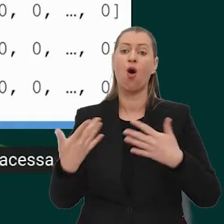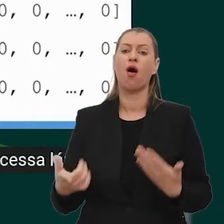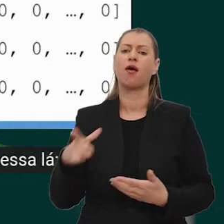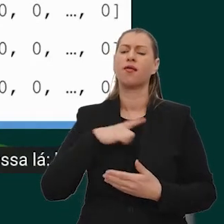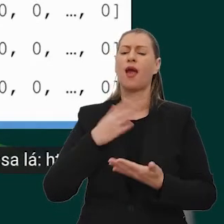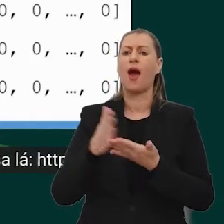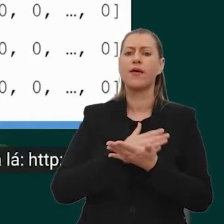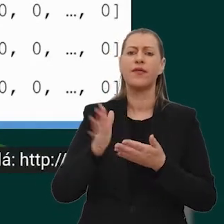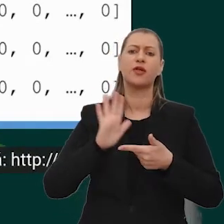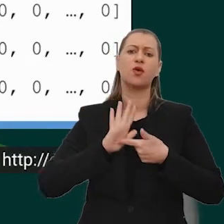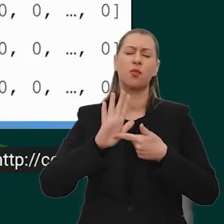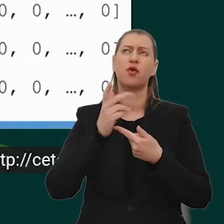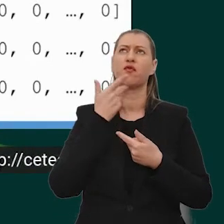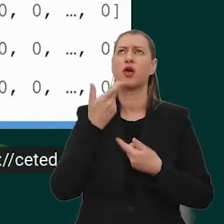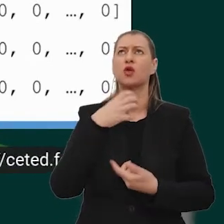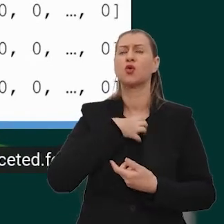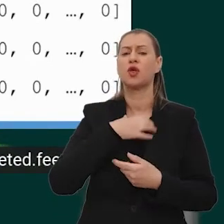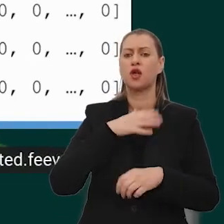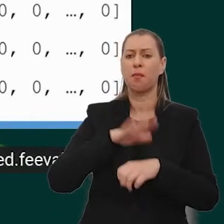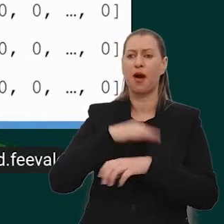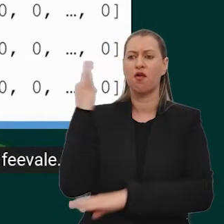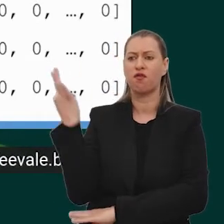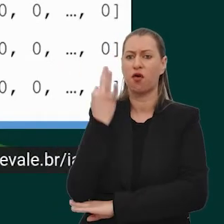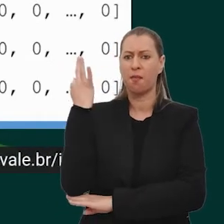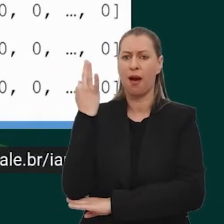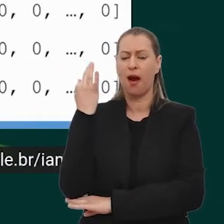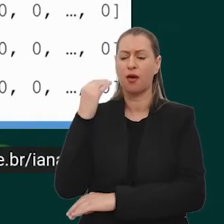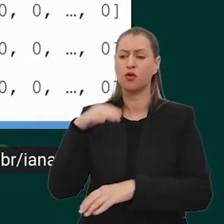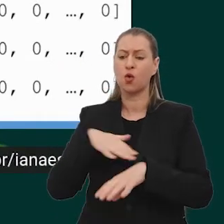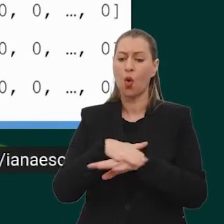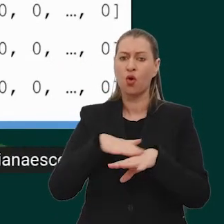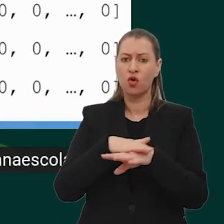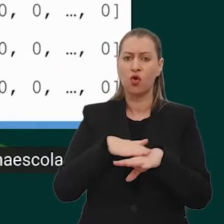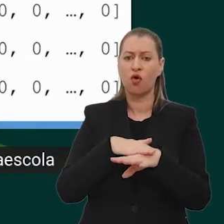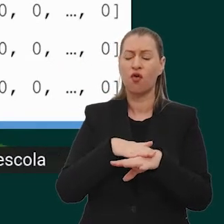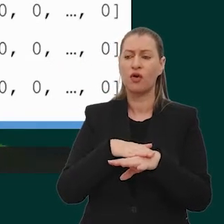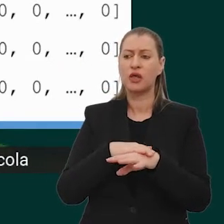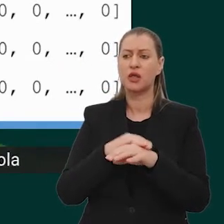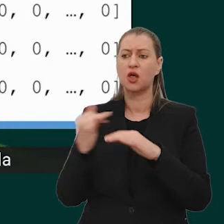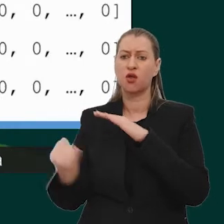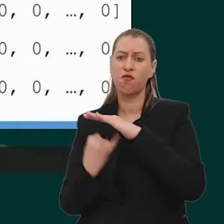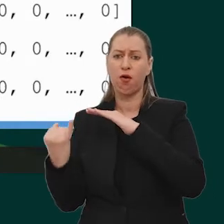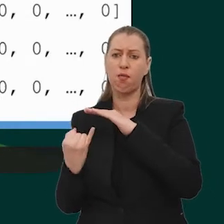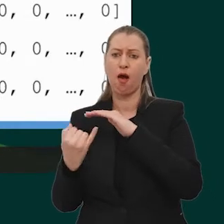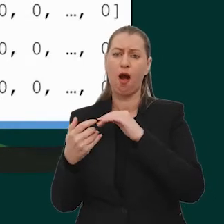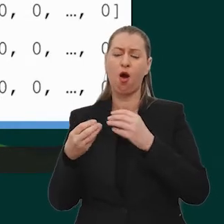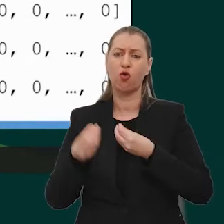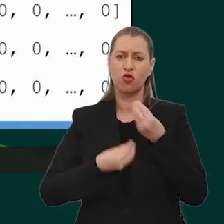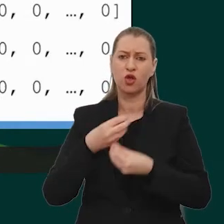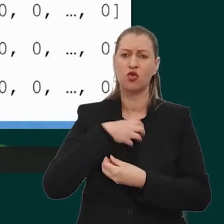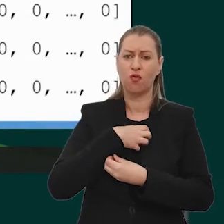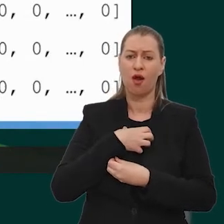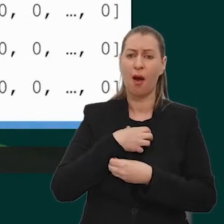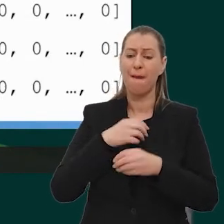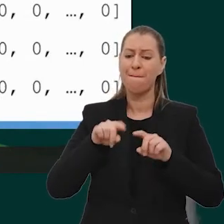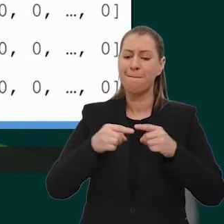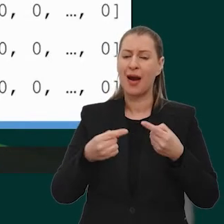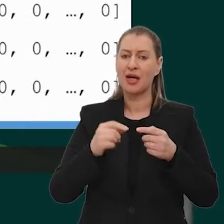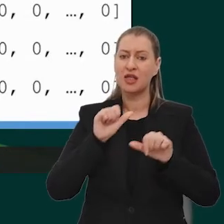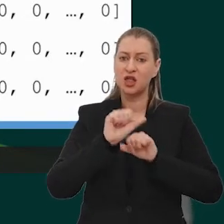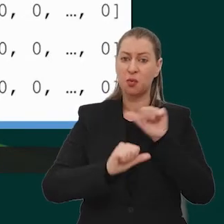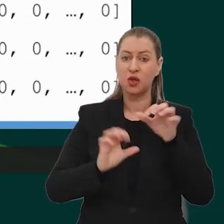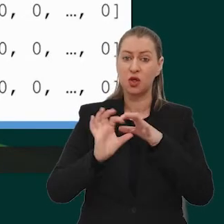quando eu estou apresentando, falo de um jeito mais formal, às vezes, quando eu estou conversando, mais informal. E essa alteração de contexto só numa